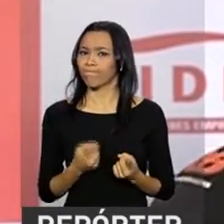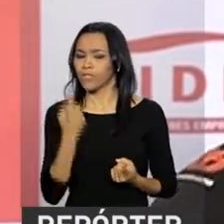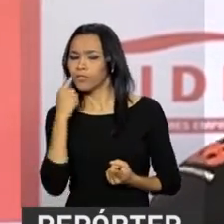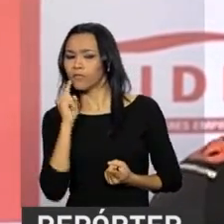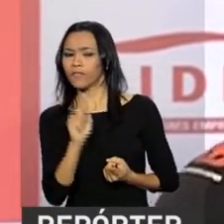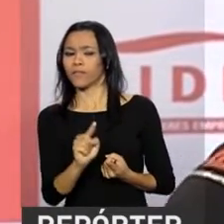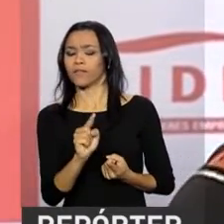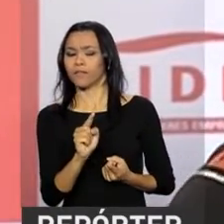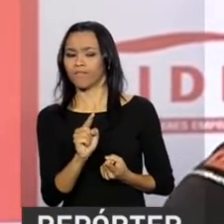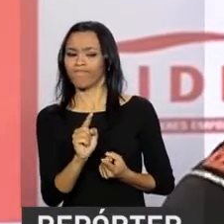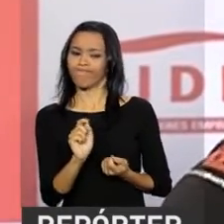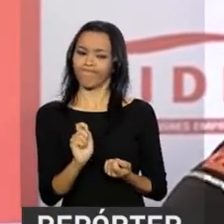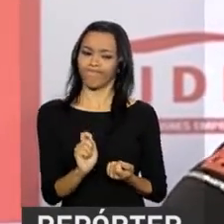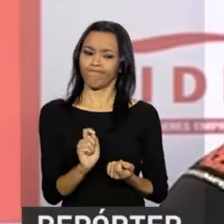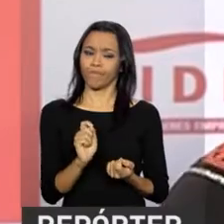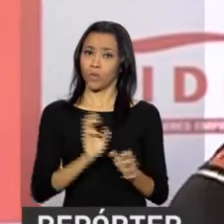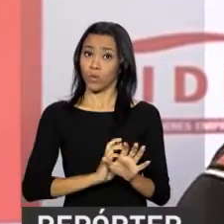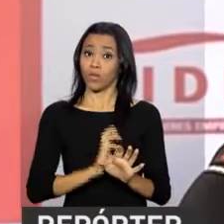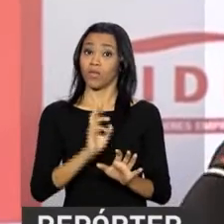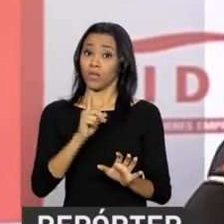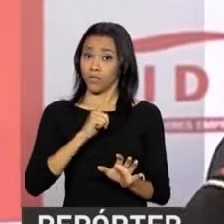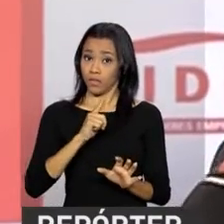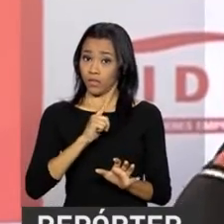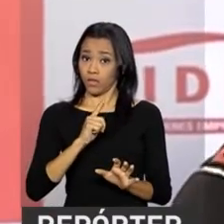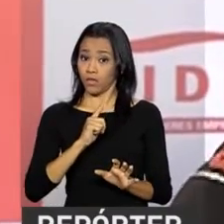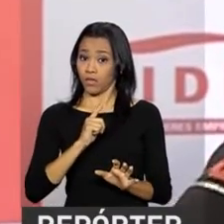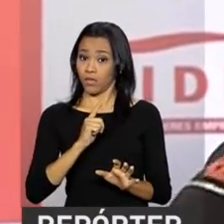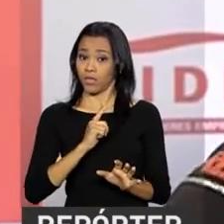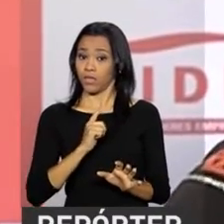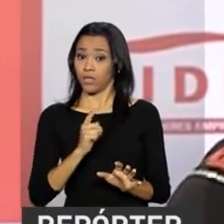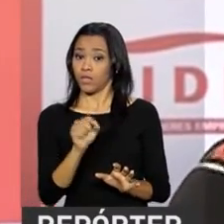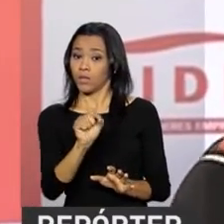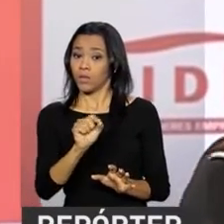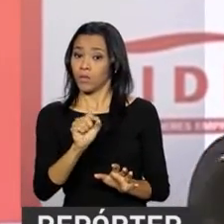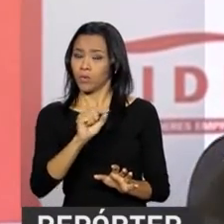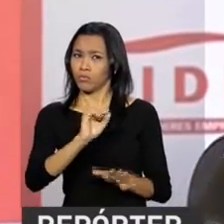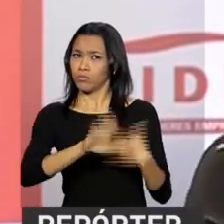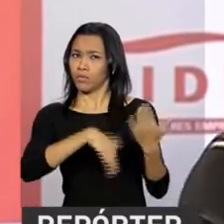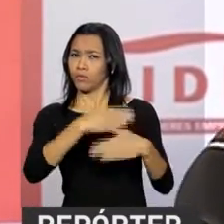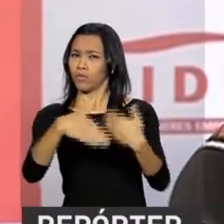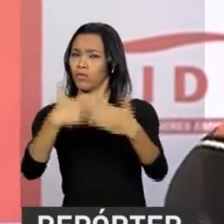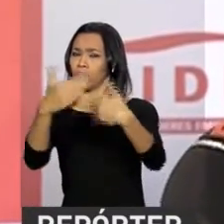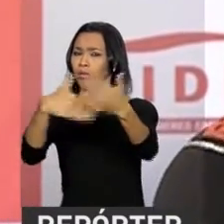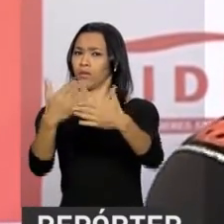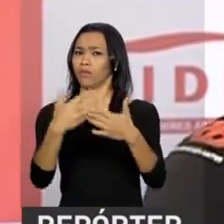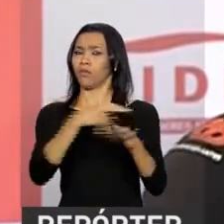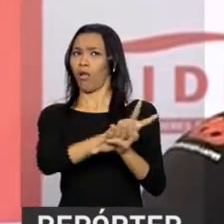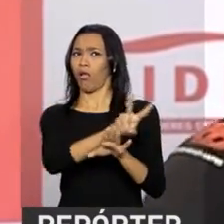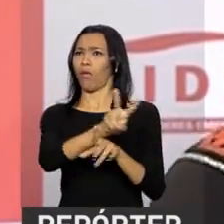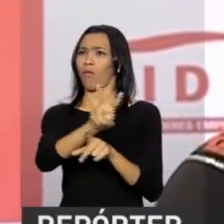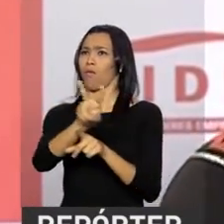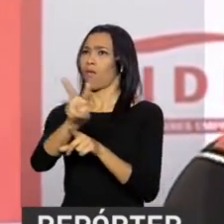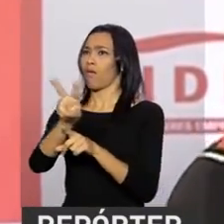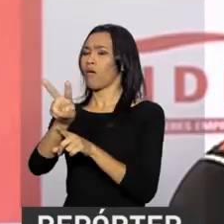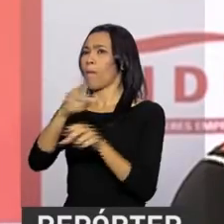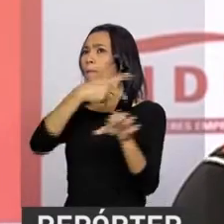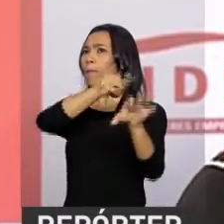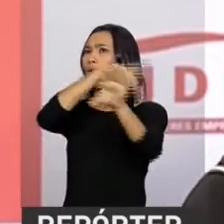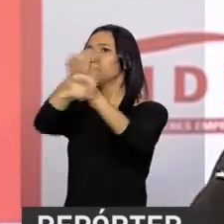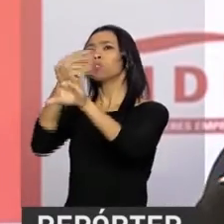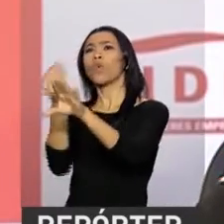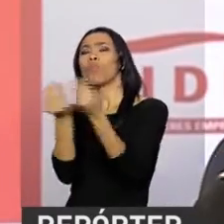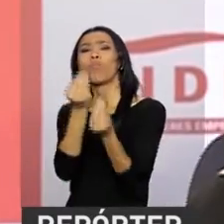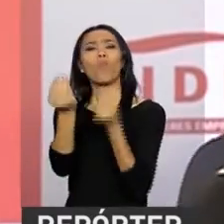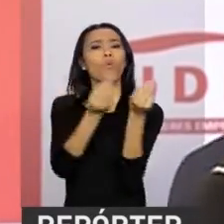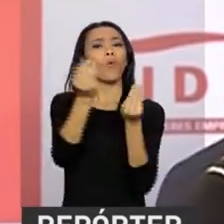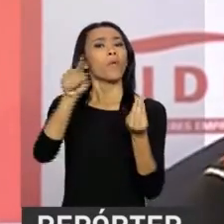janelinha para ver os países que têm o mesmo ou maior nível de desenvolvimento que nós e como eles resolveram seu problema da